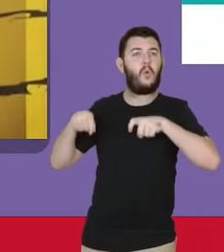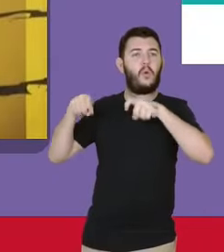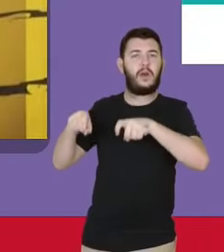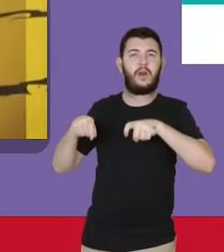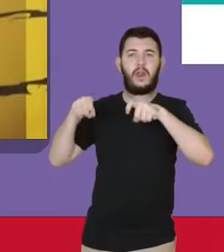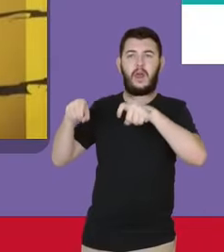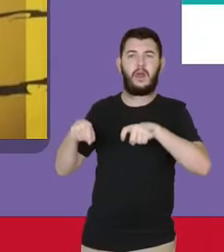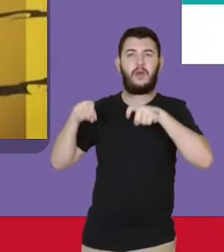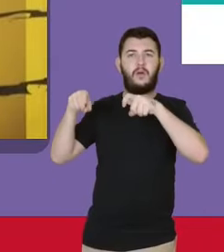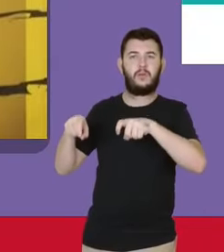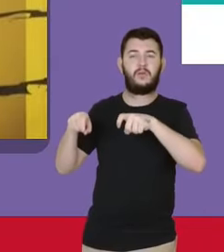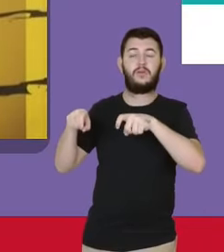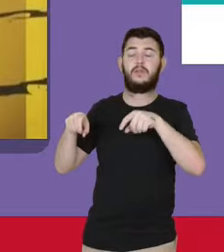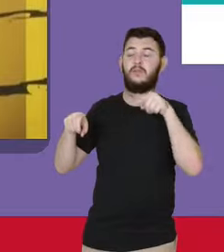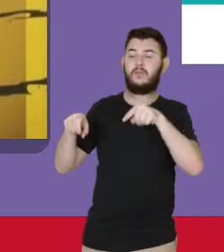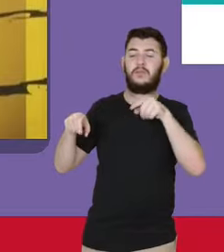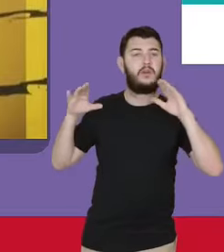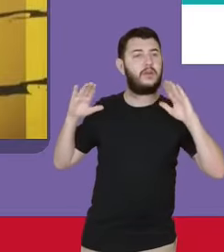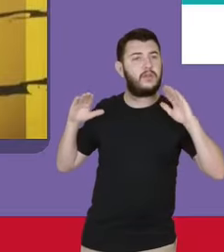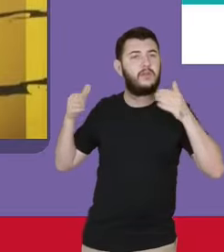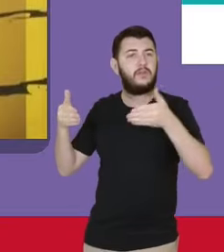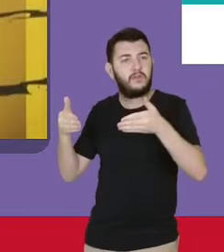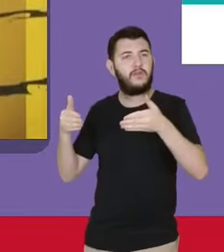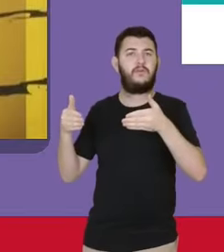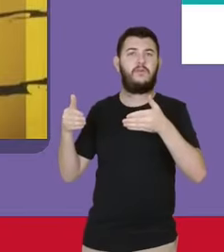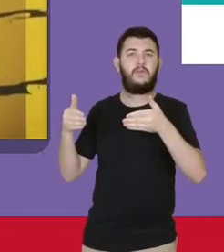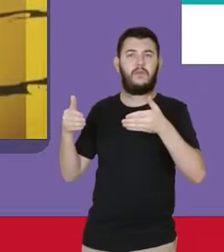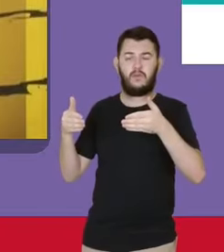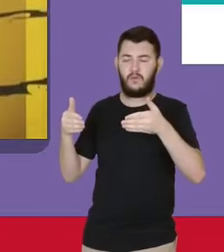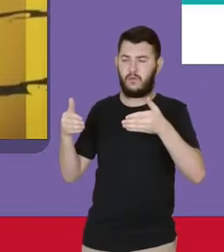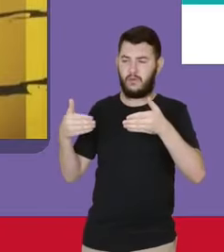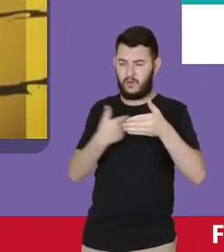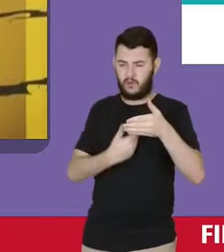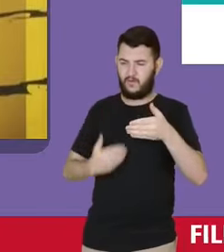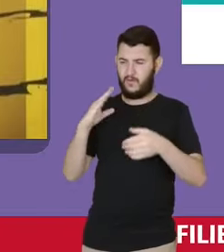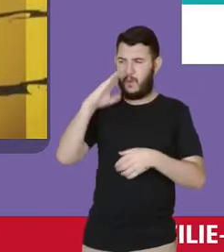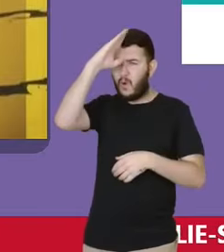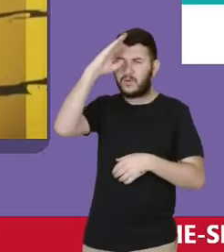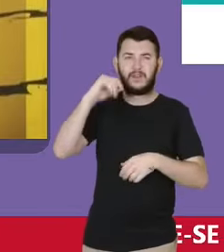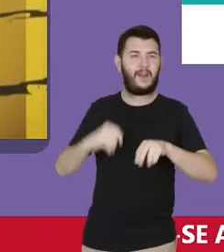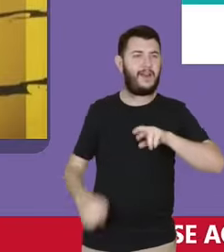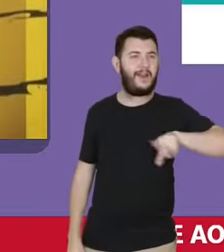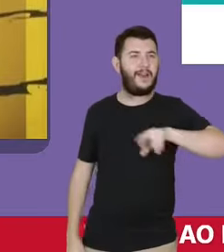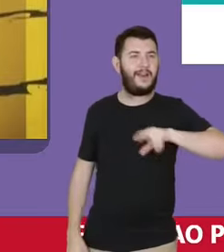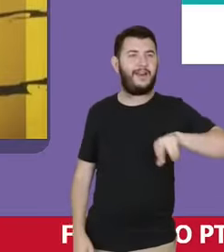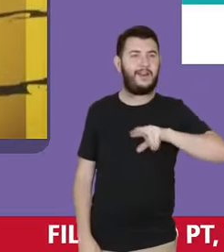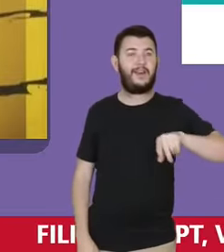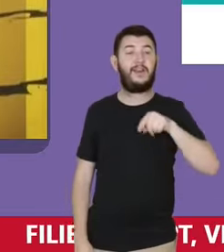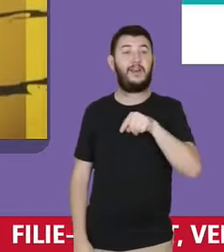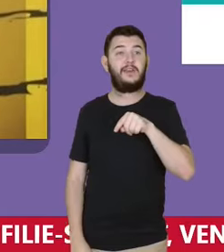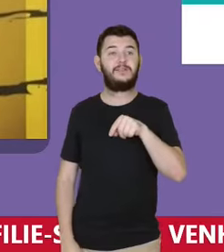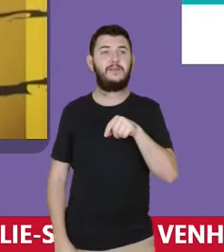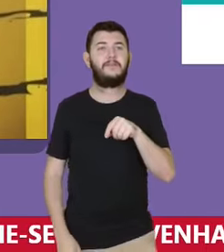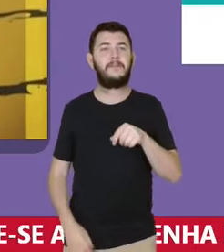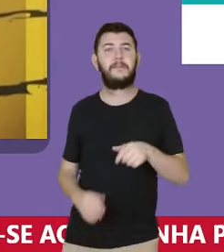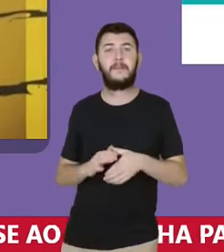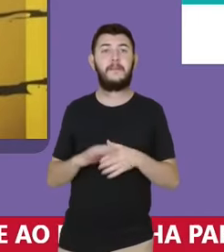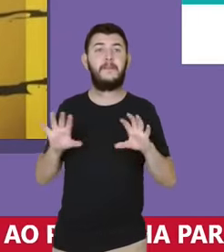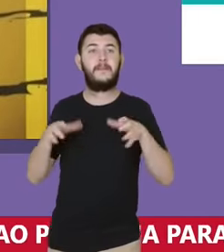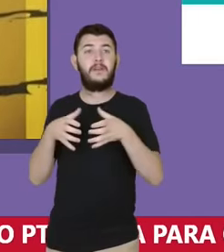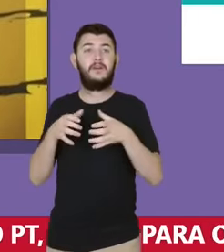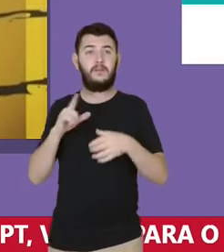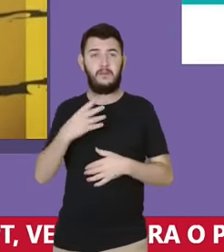centro das atenções do governo Bolsonaro, principalmente nos retrocessos, as políticas de retrocesso